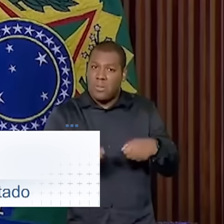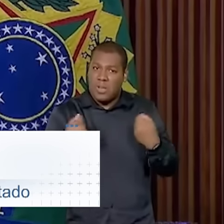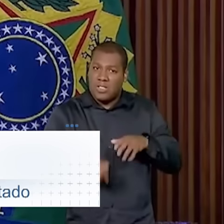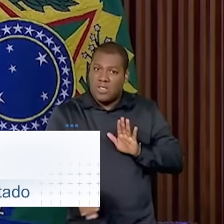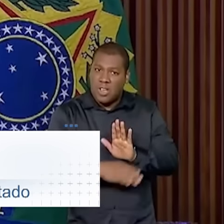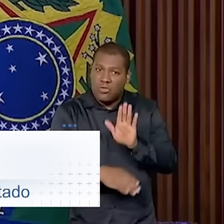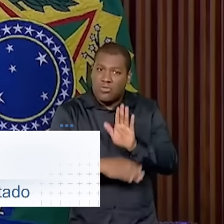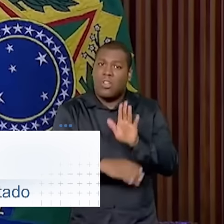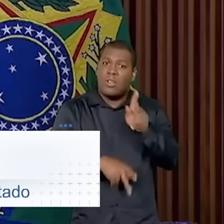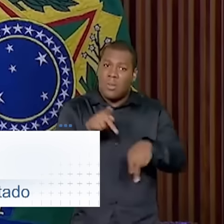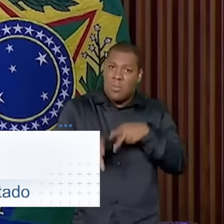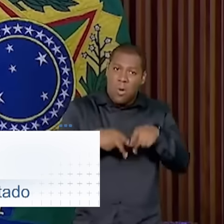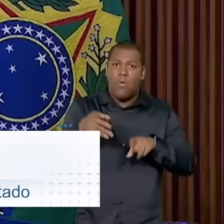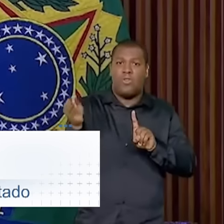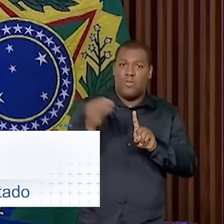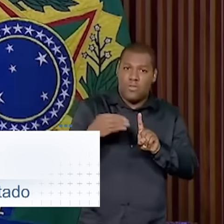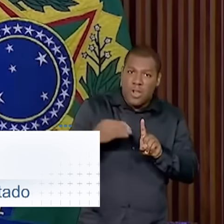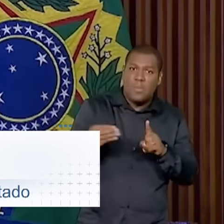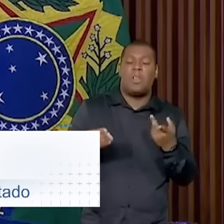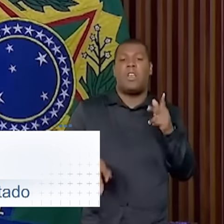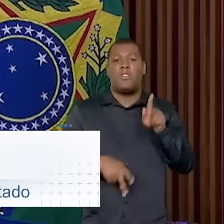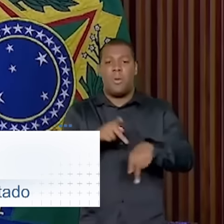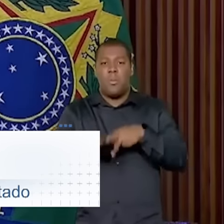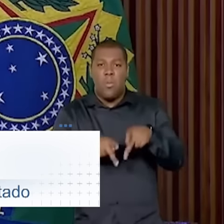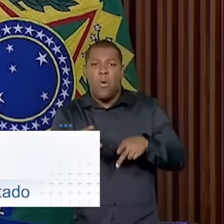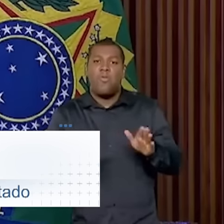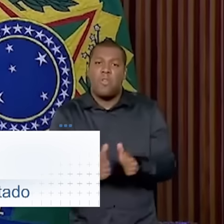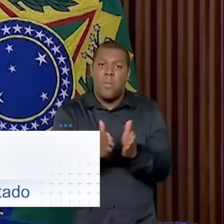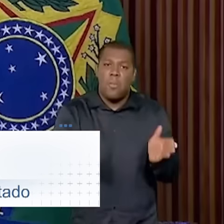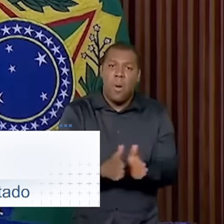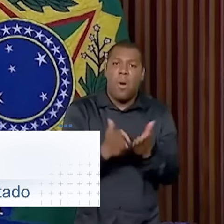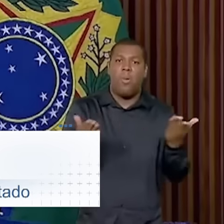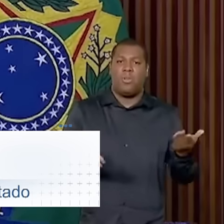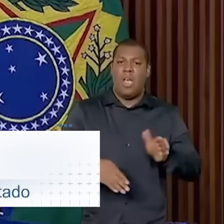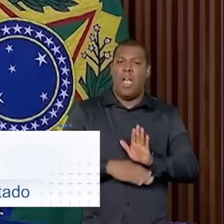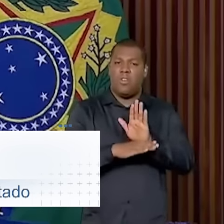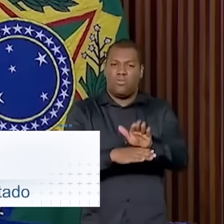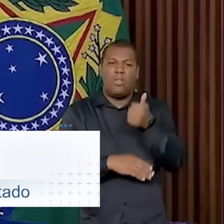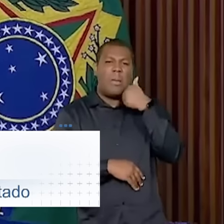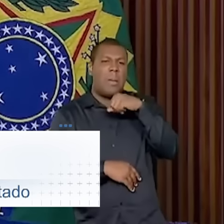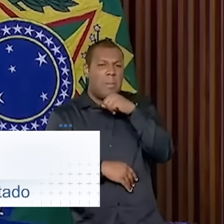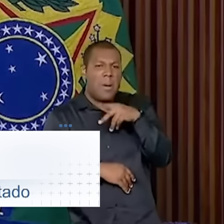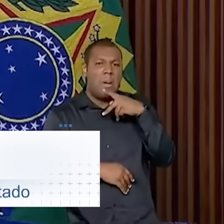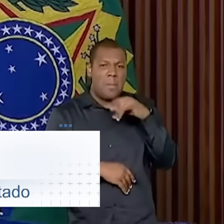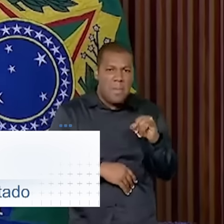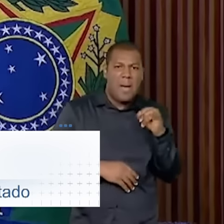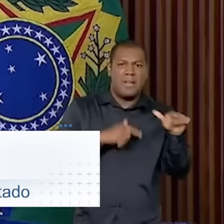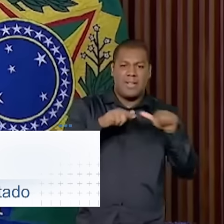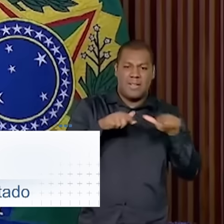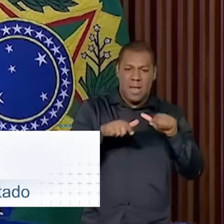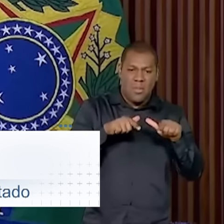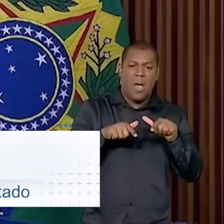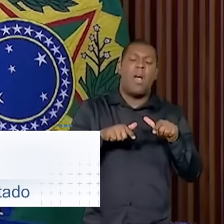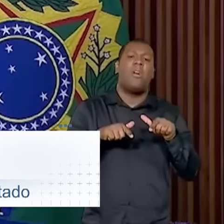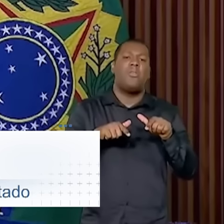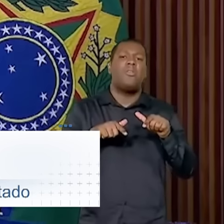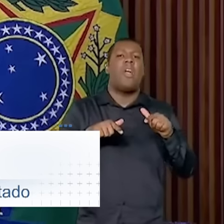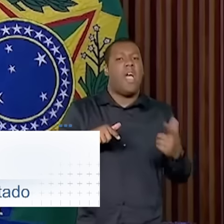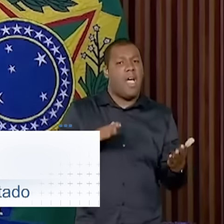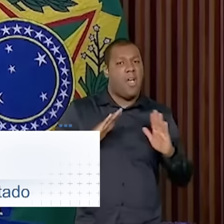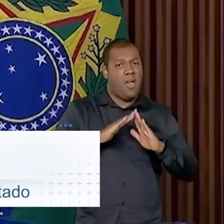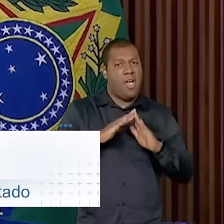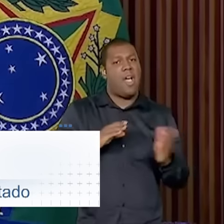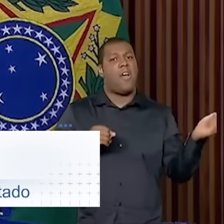as pessoas mais humildes, para as famílias, para as mães, para os pais que saem de manhã para trabalhar e votam, porque a